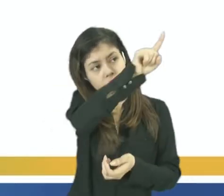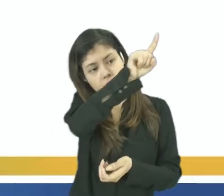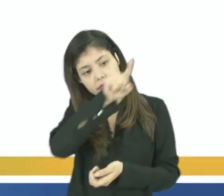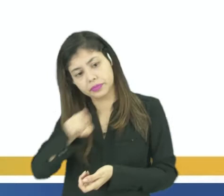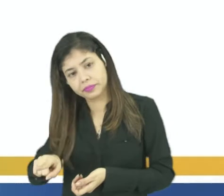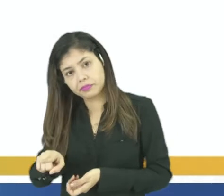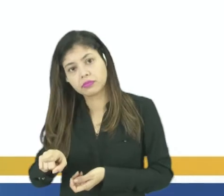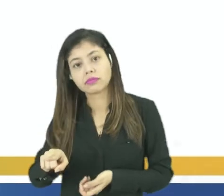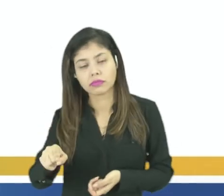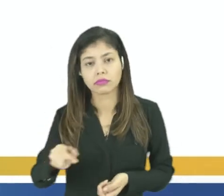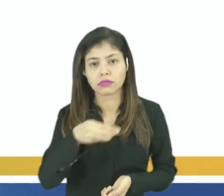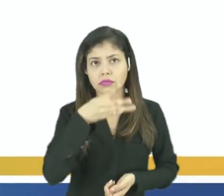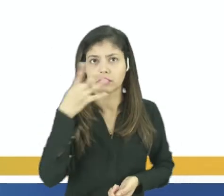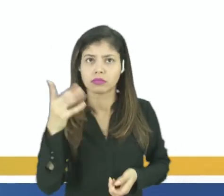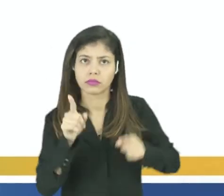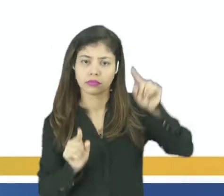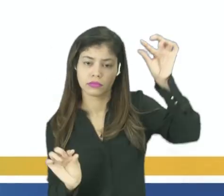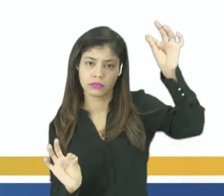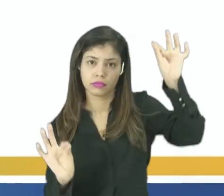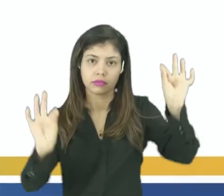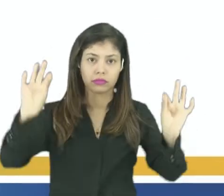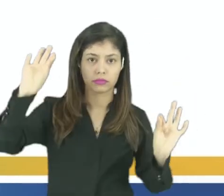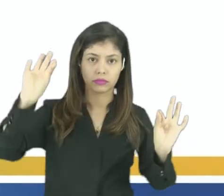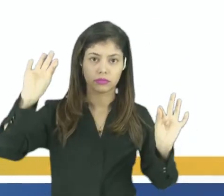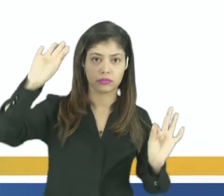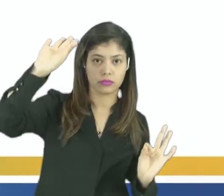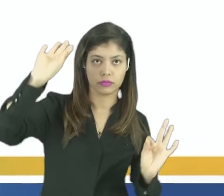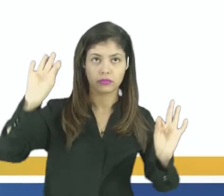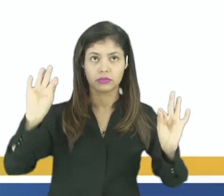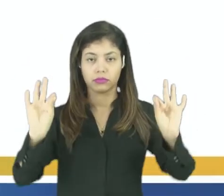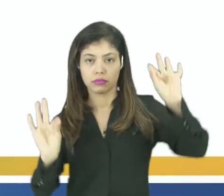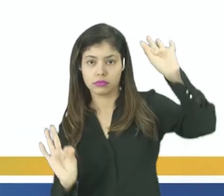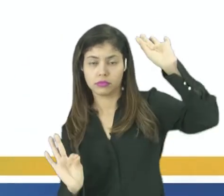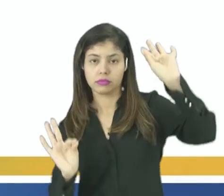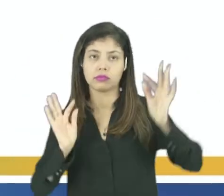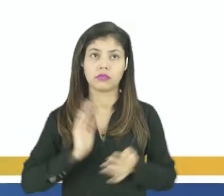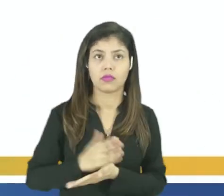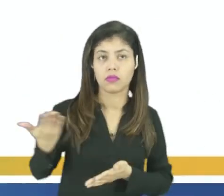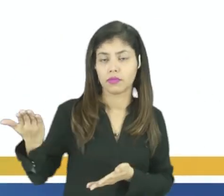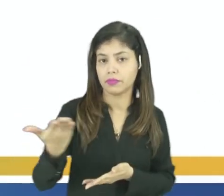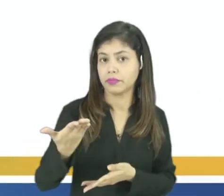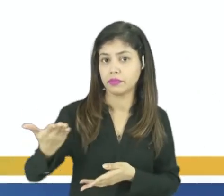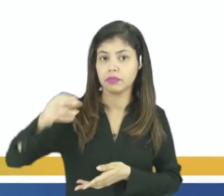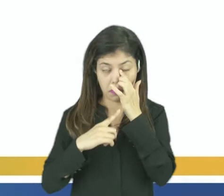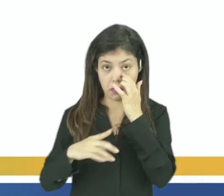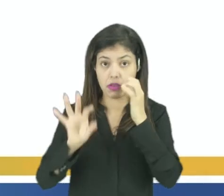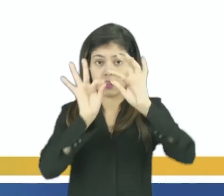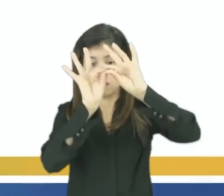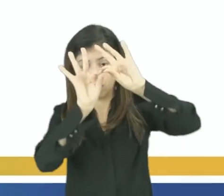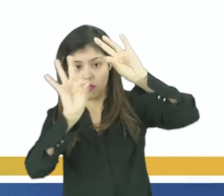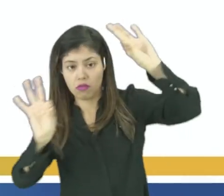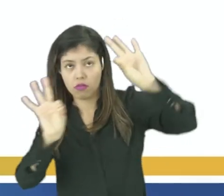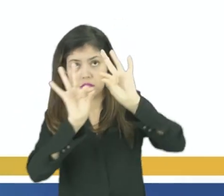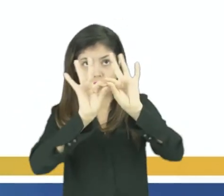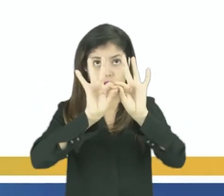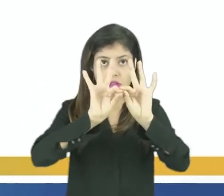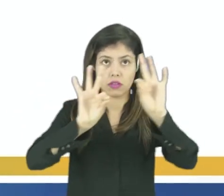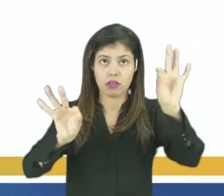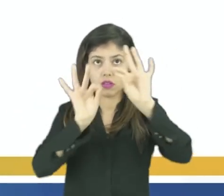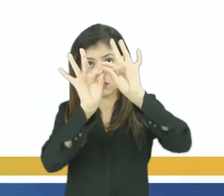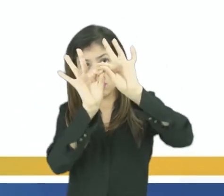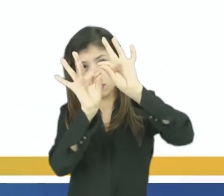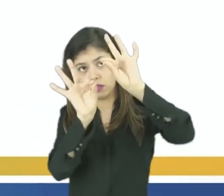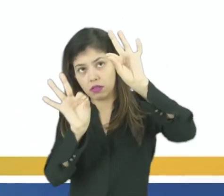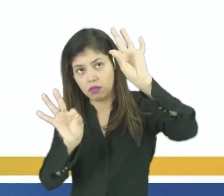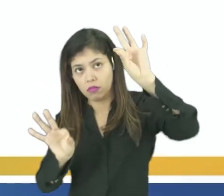eu coloquei uma forma geométrica de como ela é mostrada. Tá aqui, ó. O raio de luz era para continuar nesse trecho aqui e ele